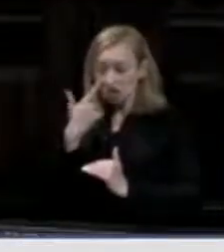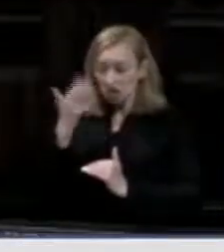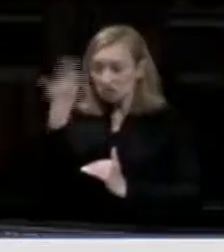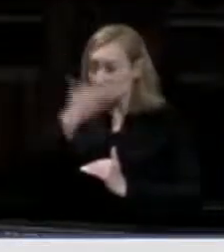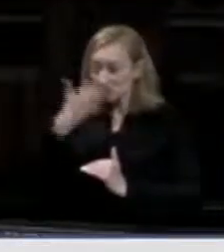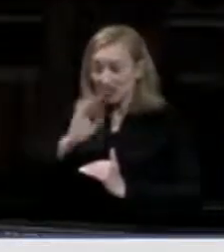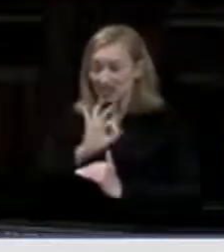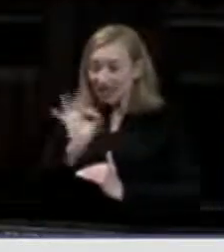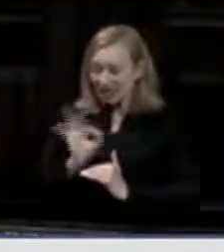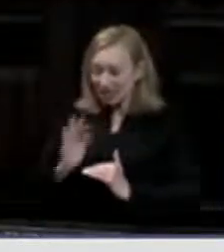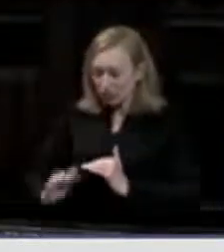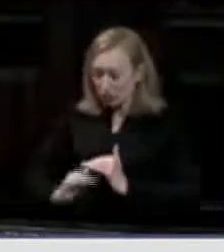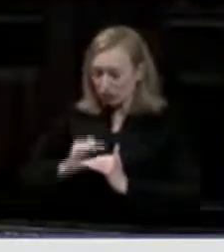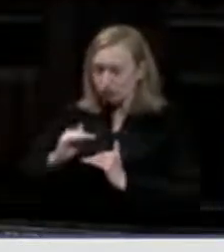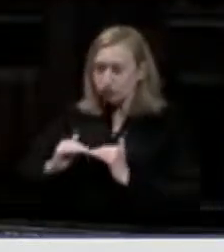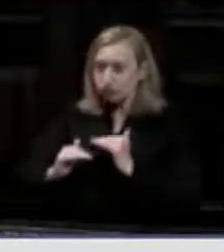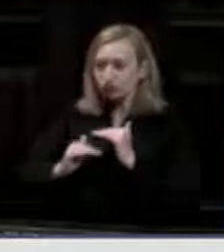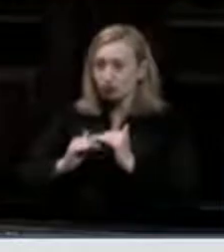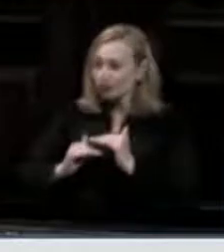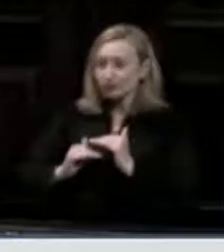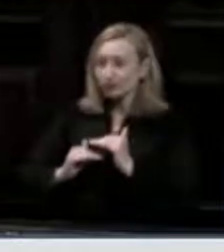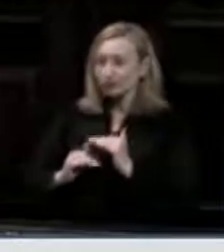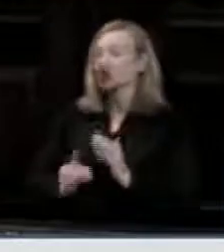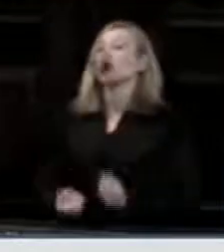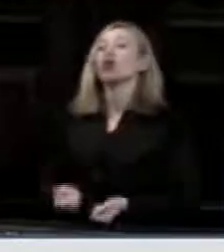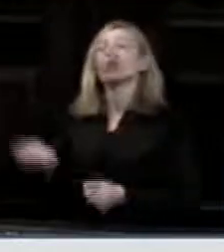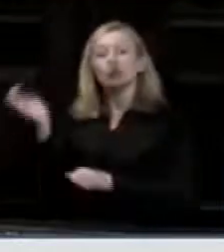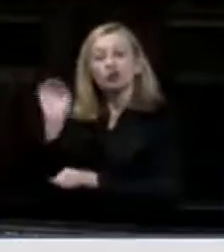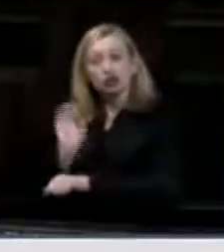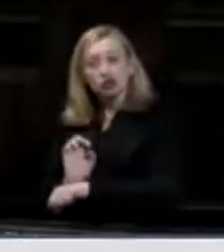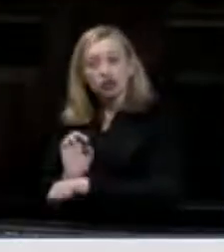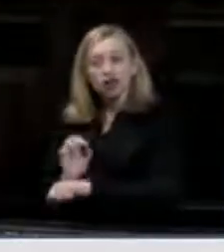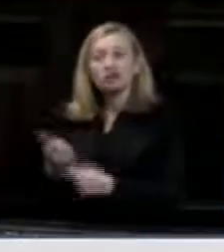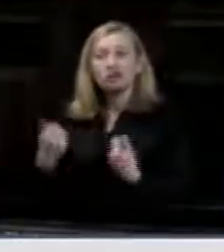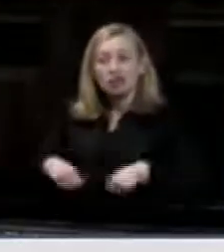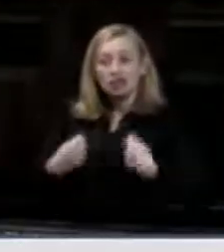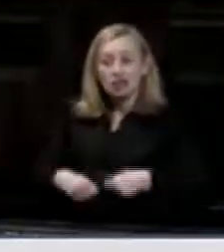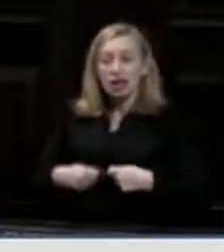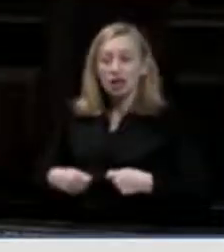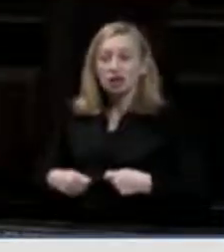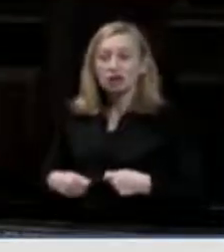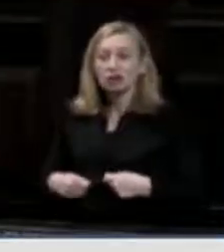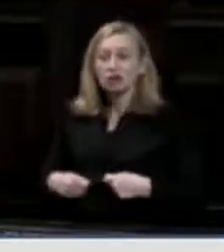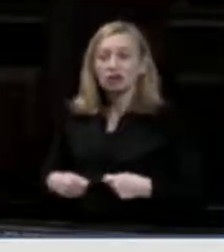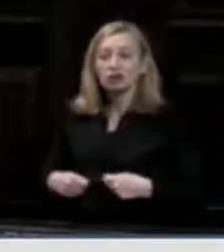do nosso país. Então, no Estado necessário, as funções